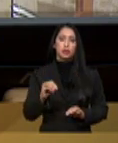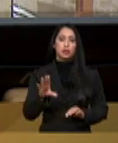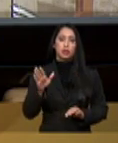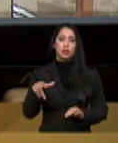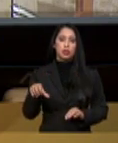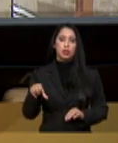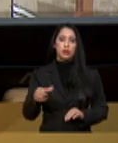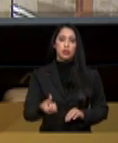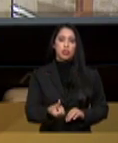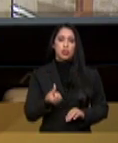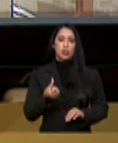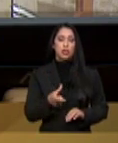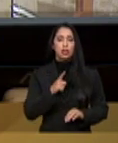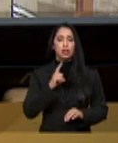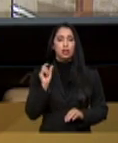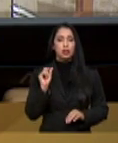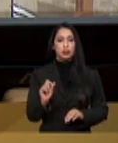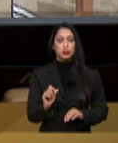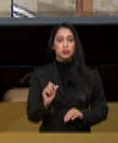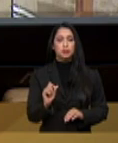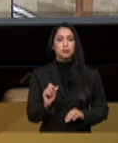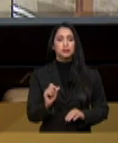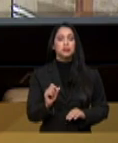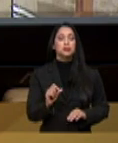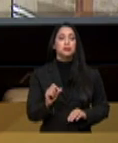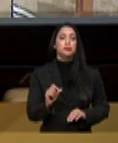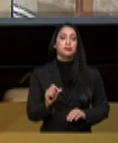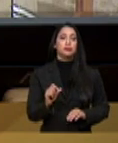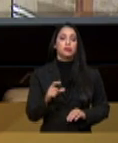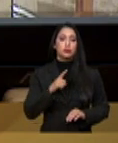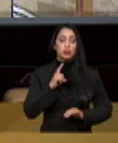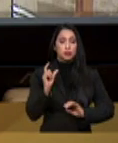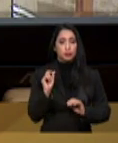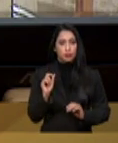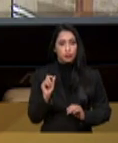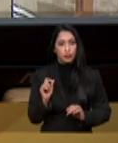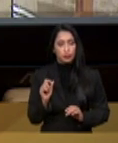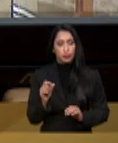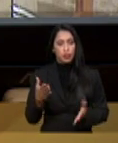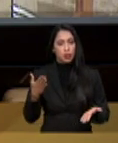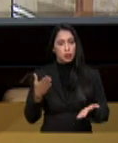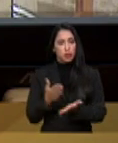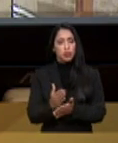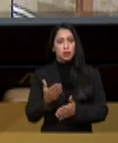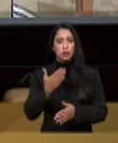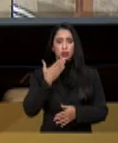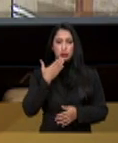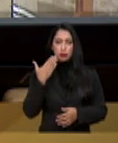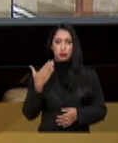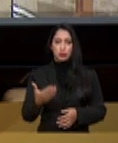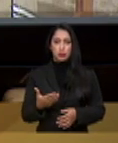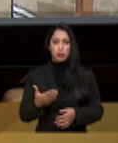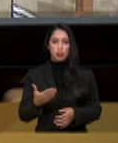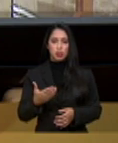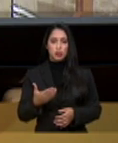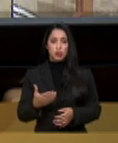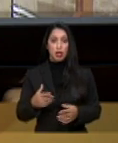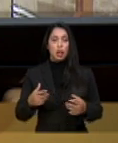96. Em ordem eventual ou subsidiária, requer a procedência do pedido para indeclaração